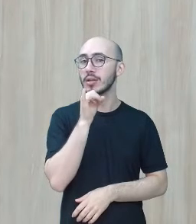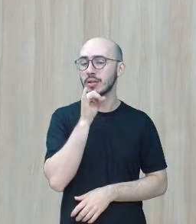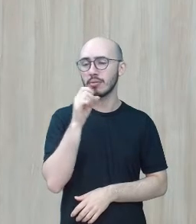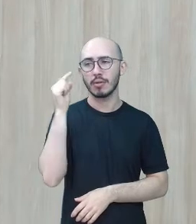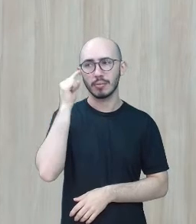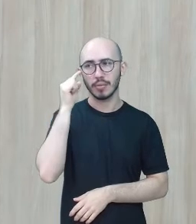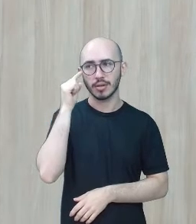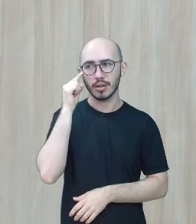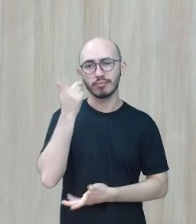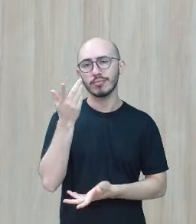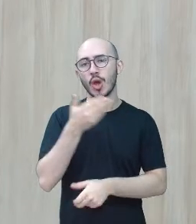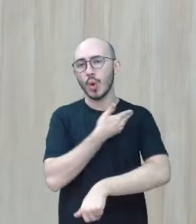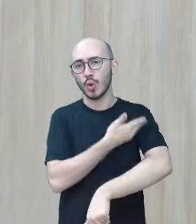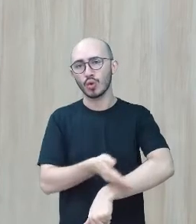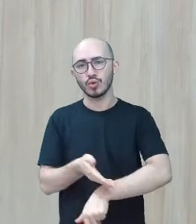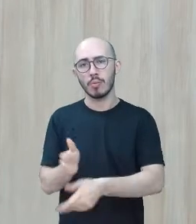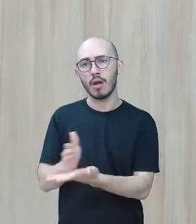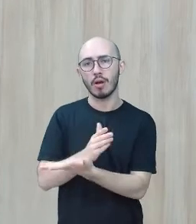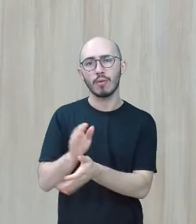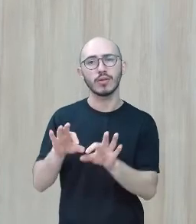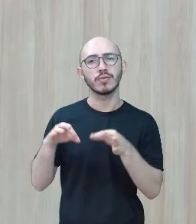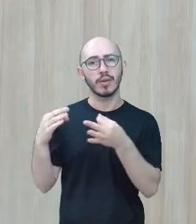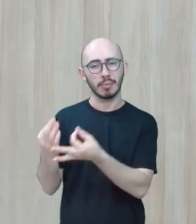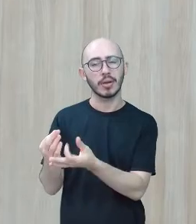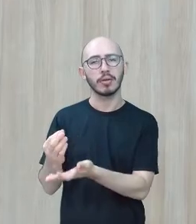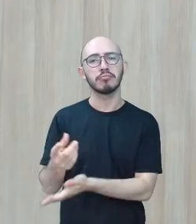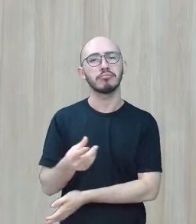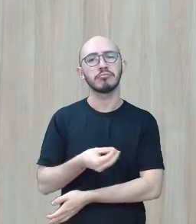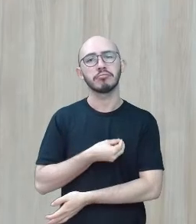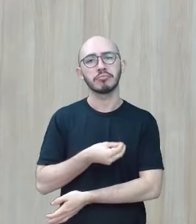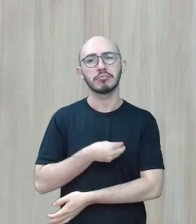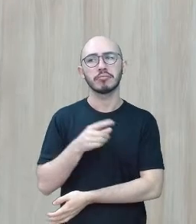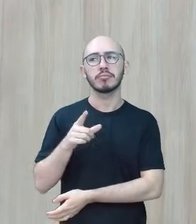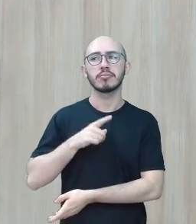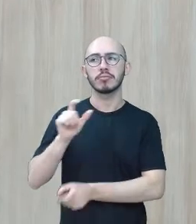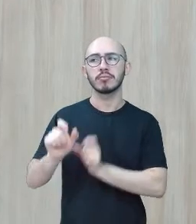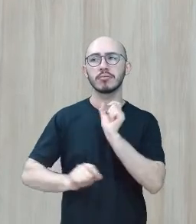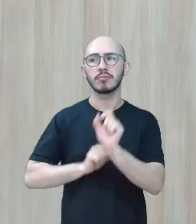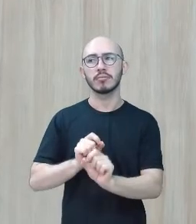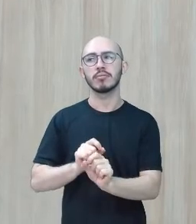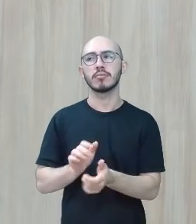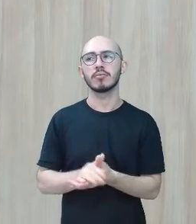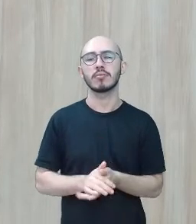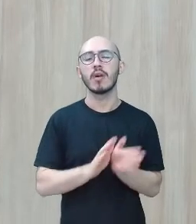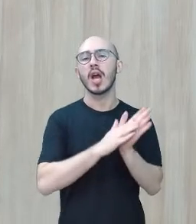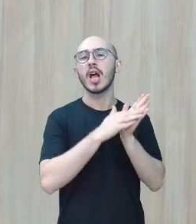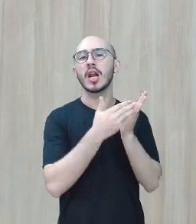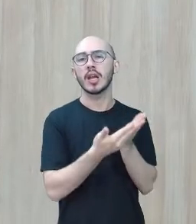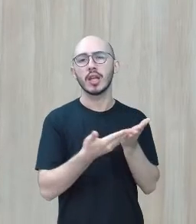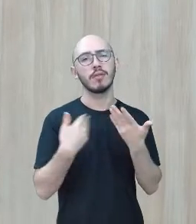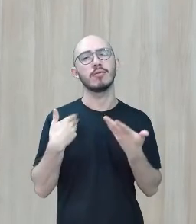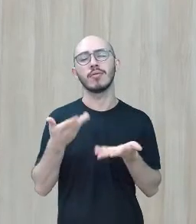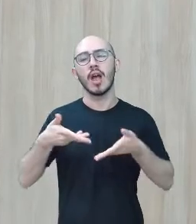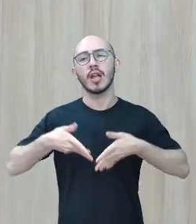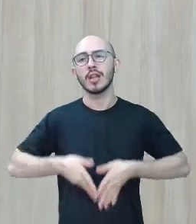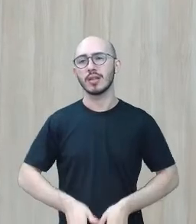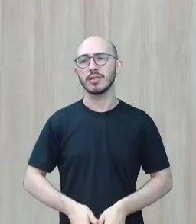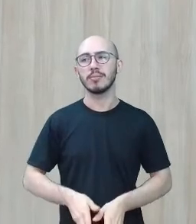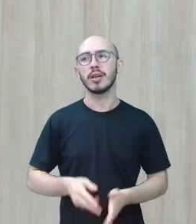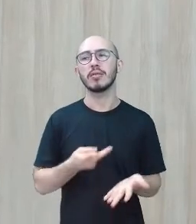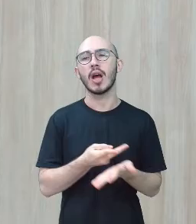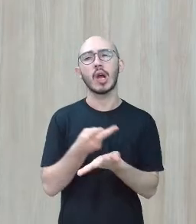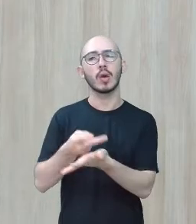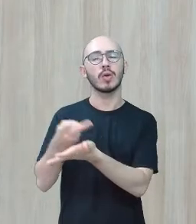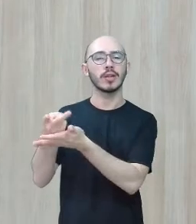no costume de algumas famílias reais e de dinastias de guardarem, por exemplo, livros do nascimento e principais